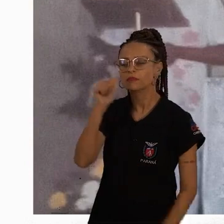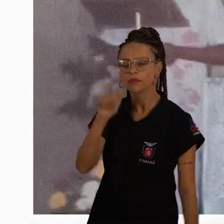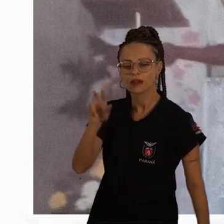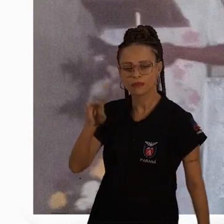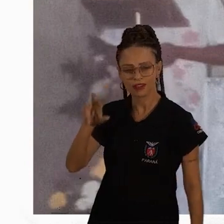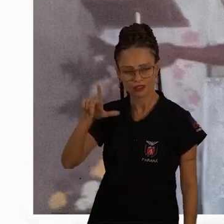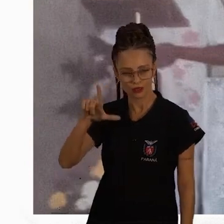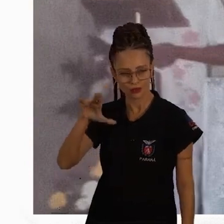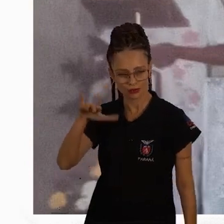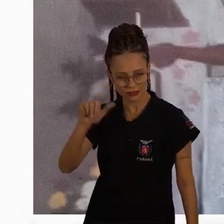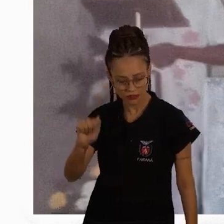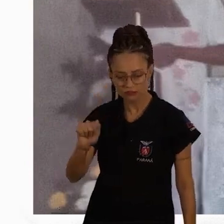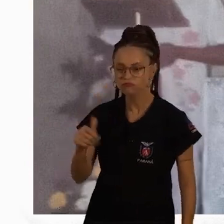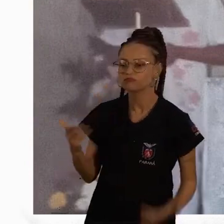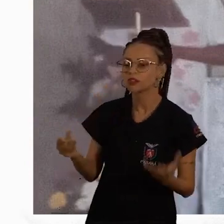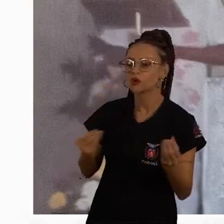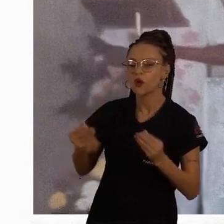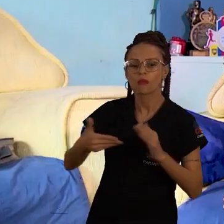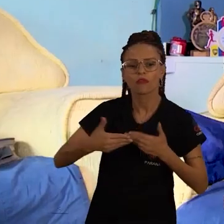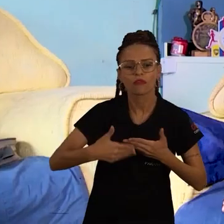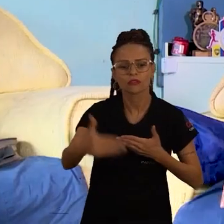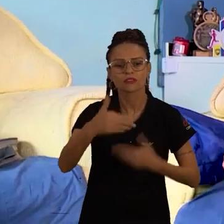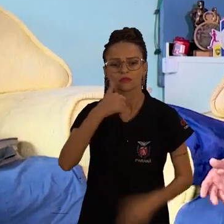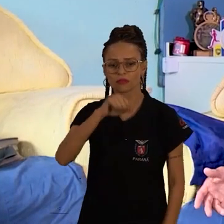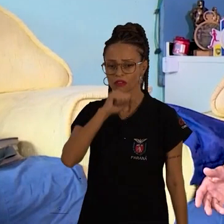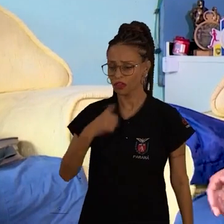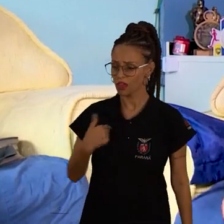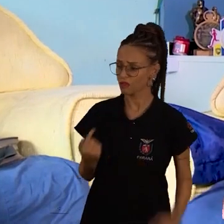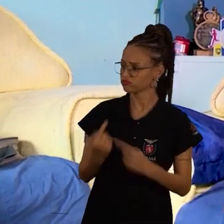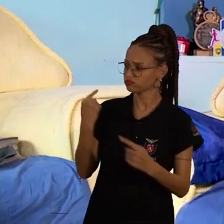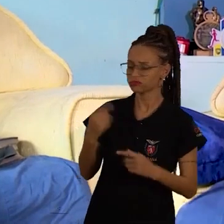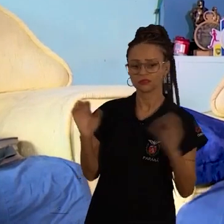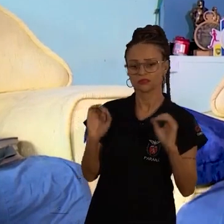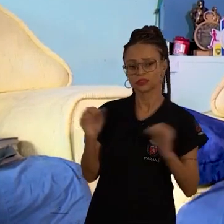Lúcia, como que eu vou ser mãe agora se eu não tive mãe?